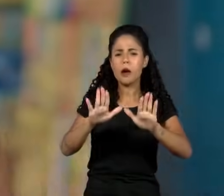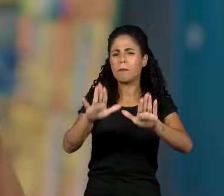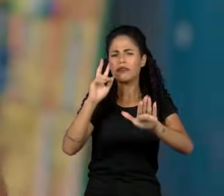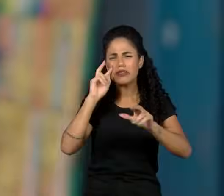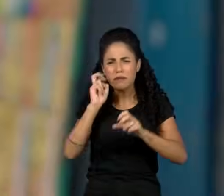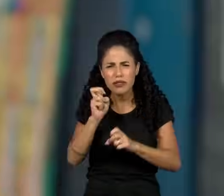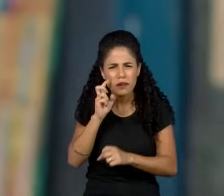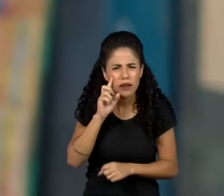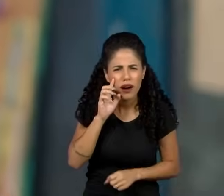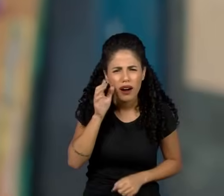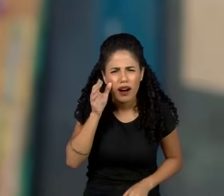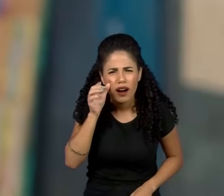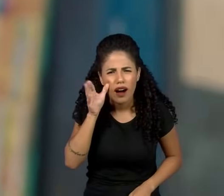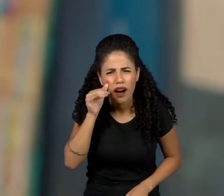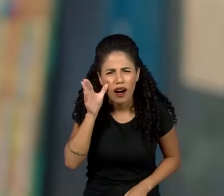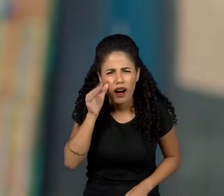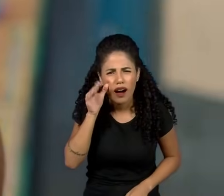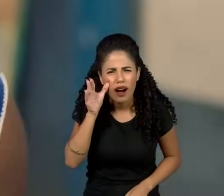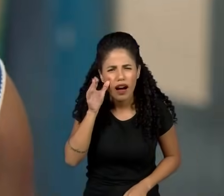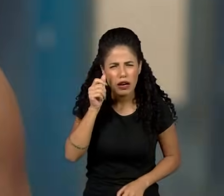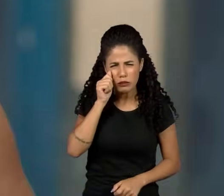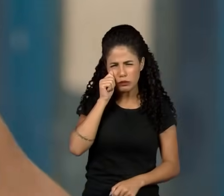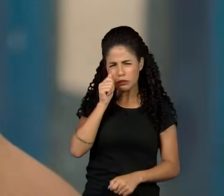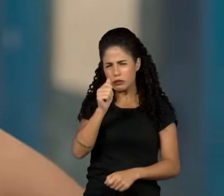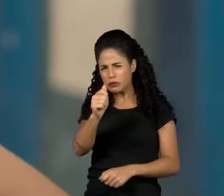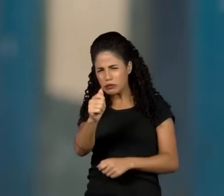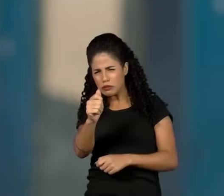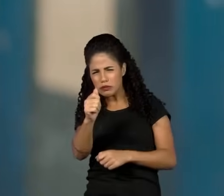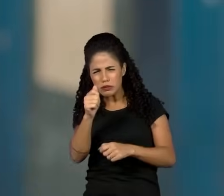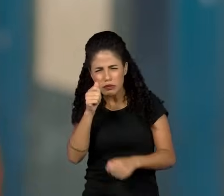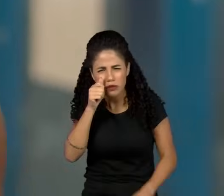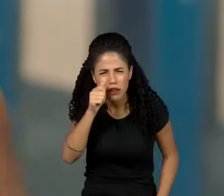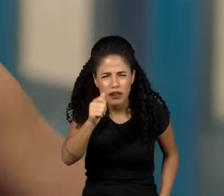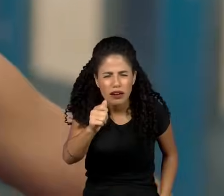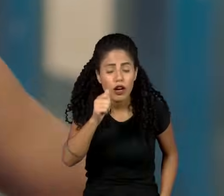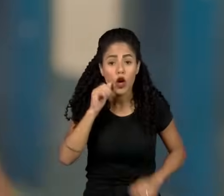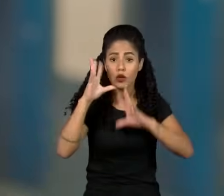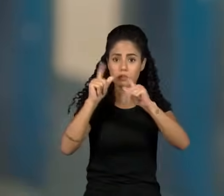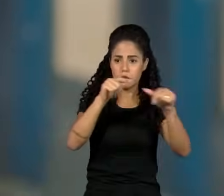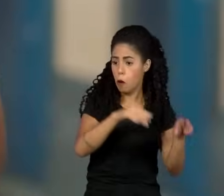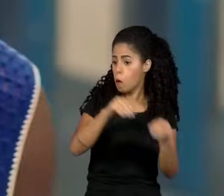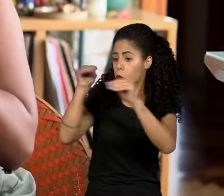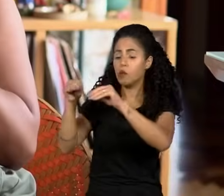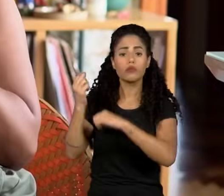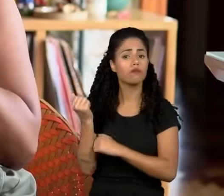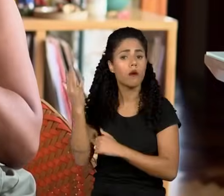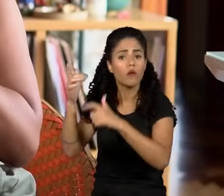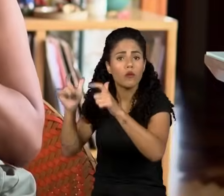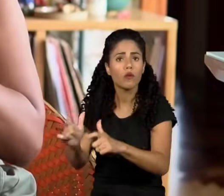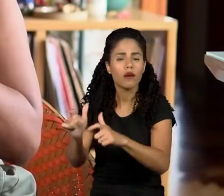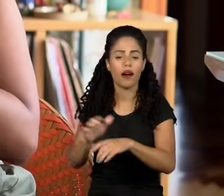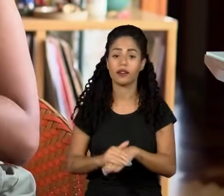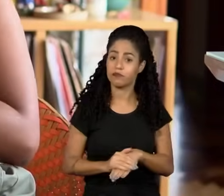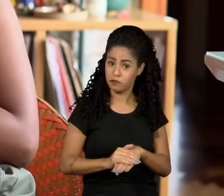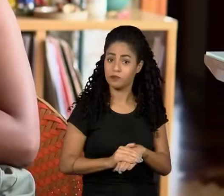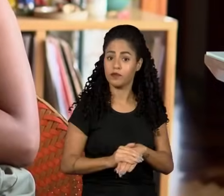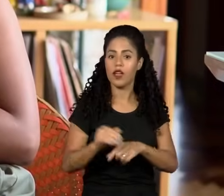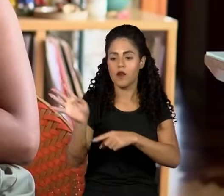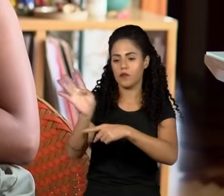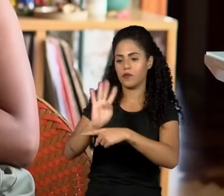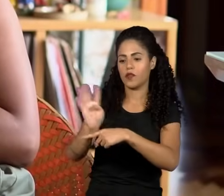olha mais de perto mesmo, assim, com a lupa, você percebe que todo mundo fez as malas e se mudou para outro planeta. Opaió é uma